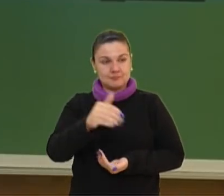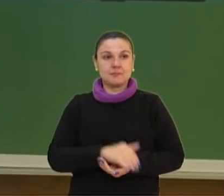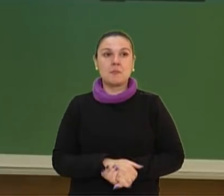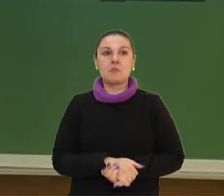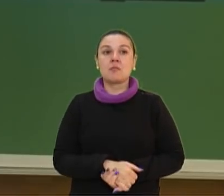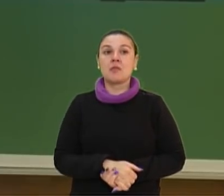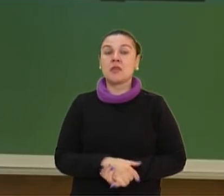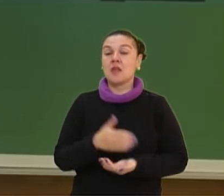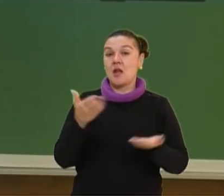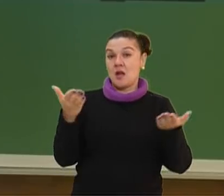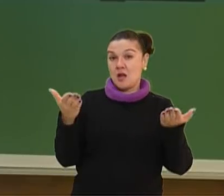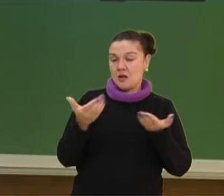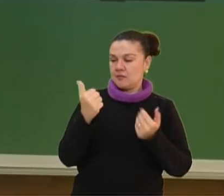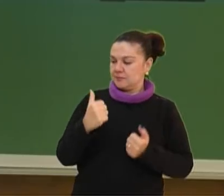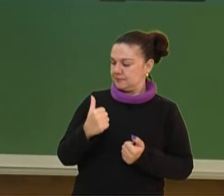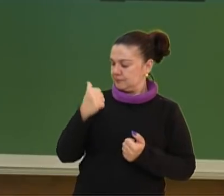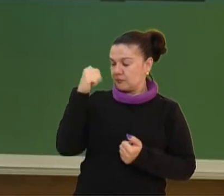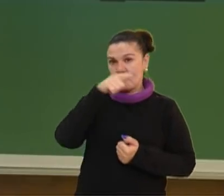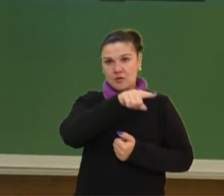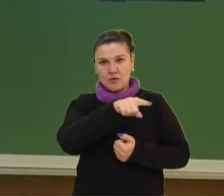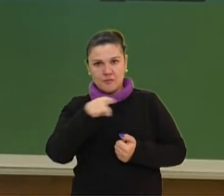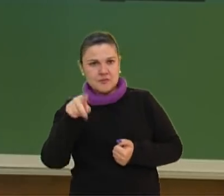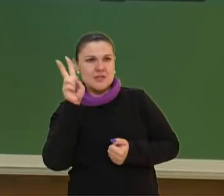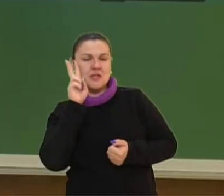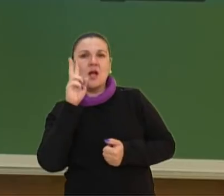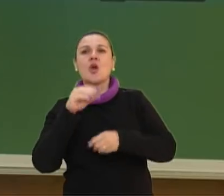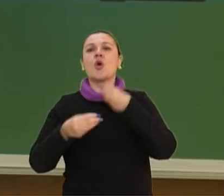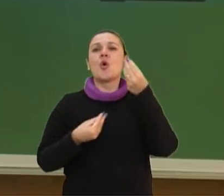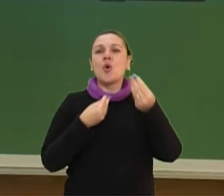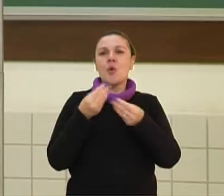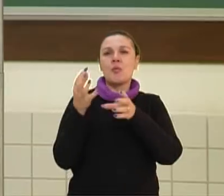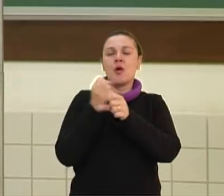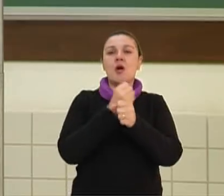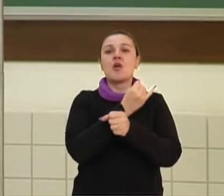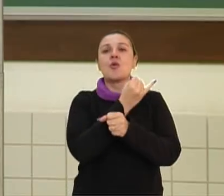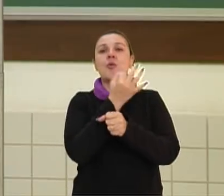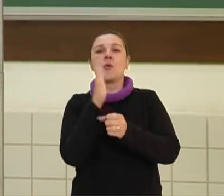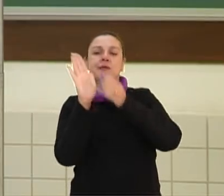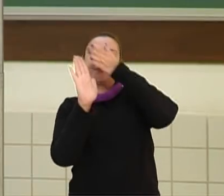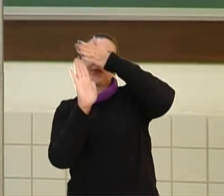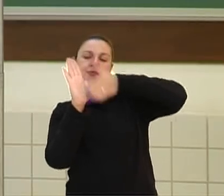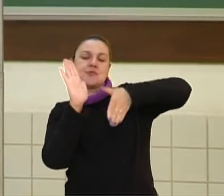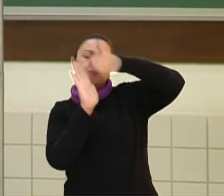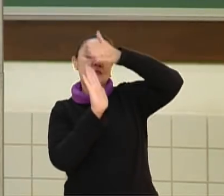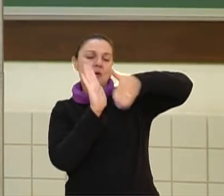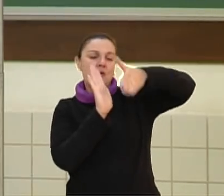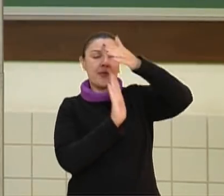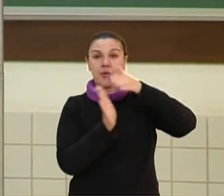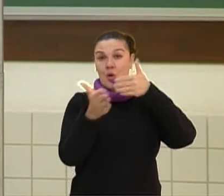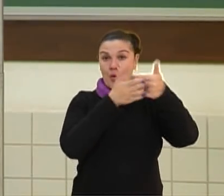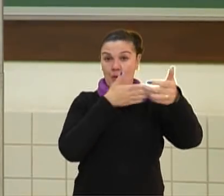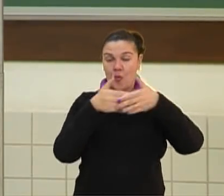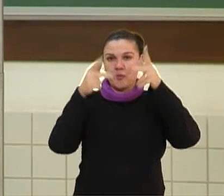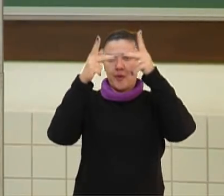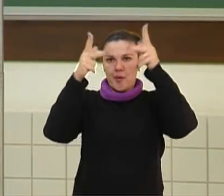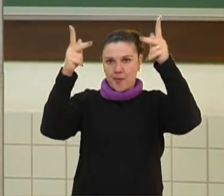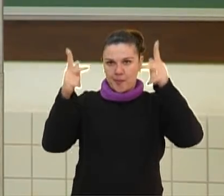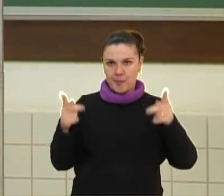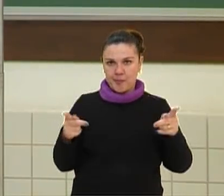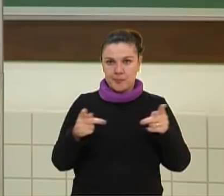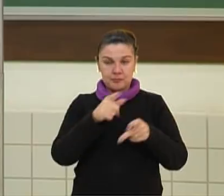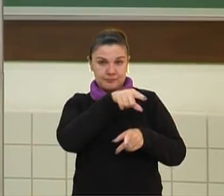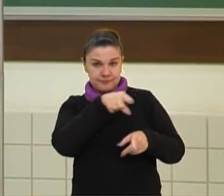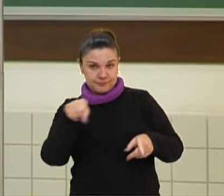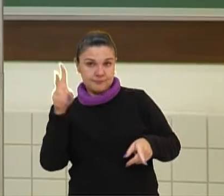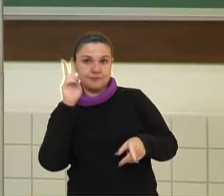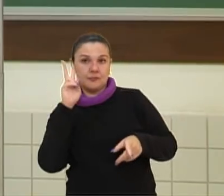lá. Então, vocês lembram como que calcula a quantidade de diagonais de qualquer polígono convexo? Lembram? Se